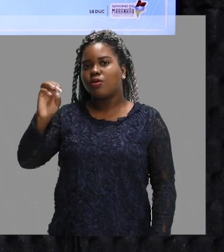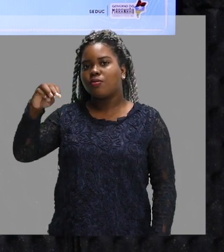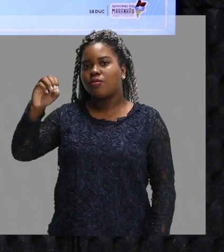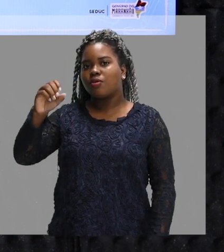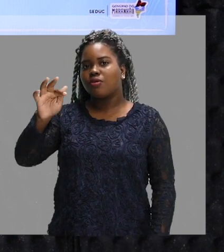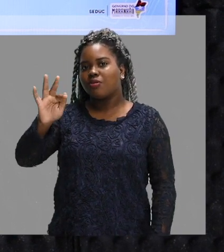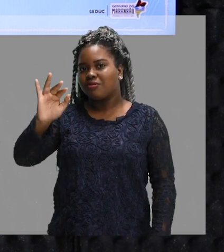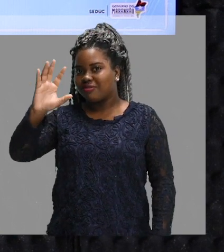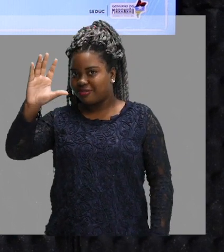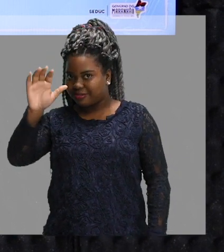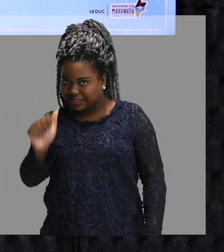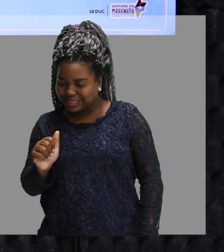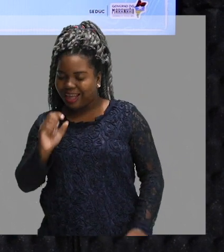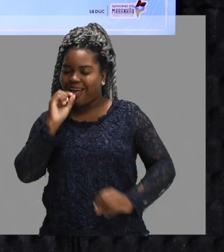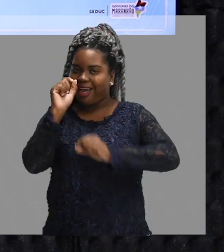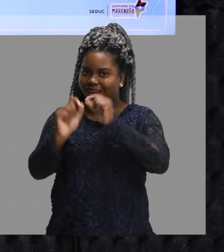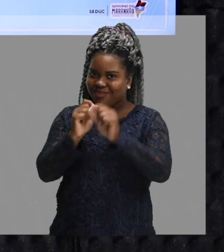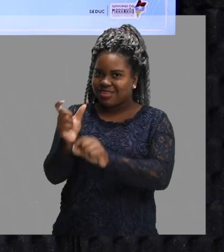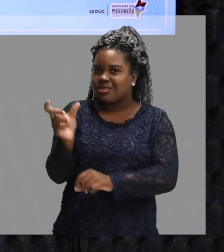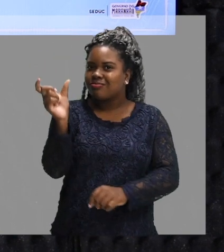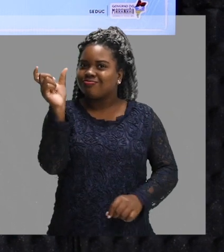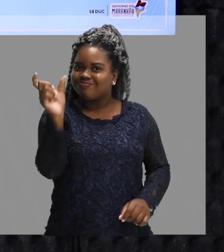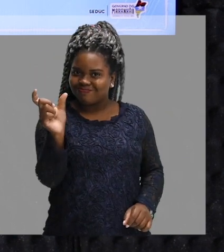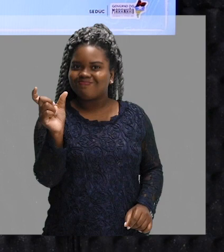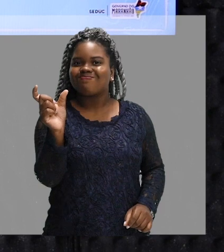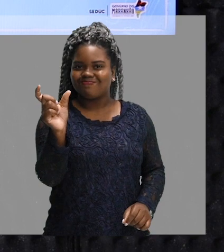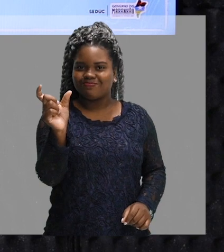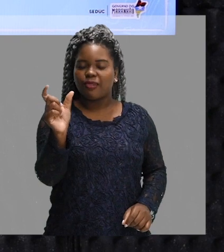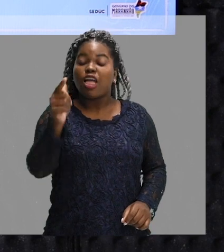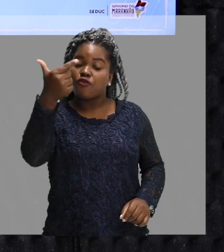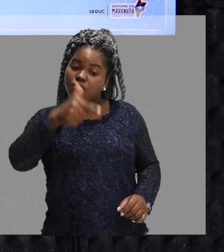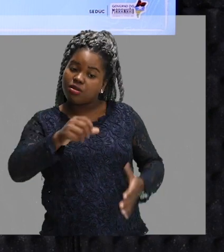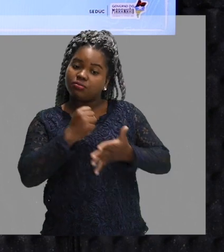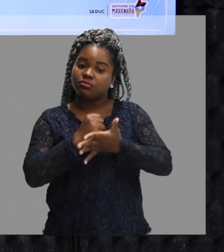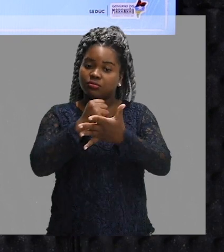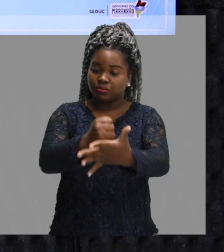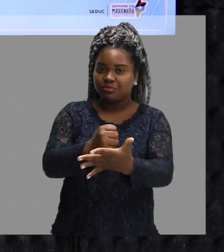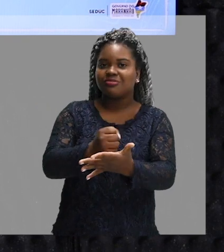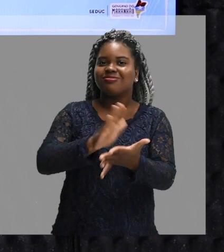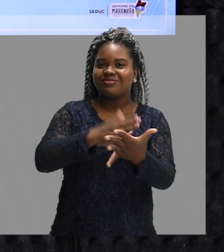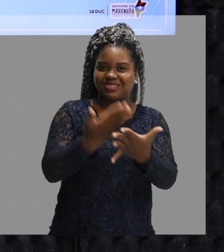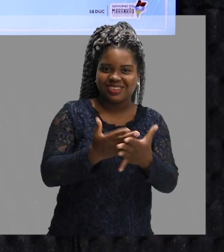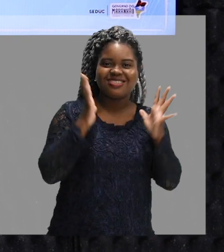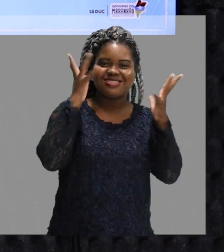antropozoomórfica. Vou repetir para dar uma ajuda, né, para minha intérprete maravilhosa.